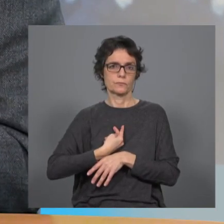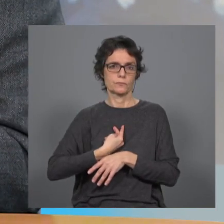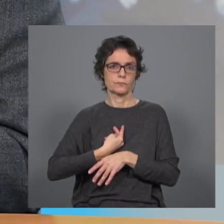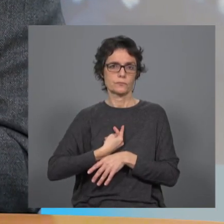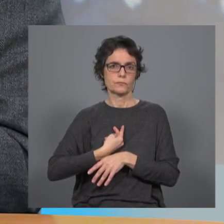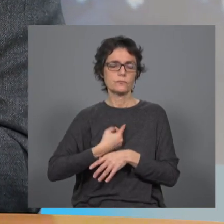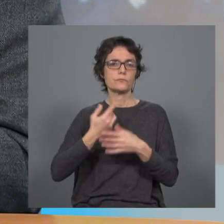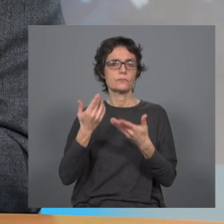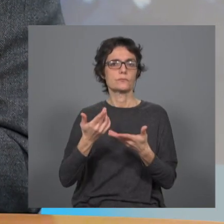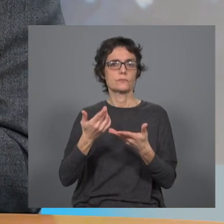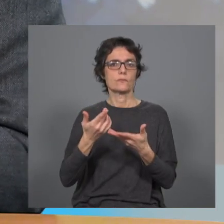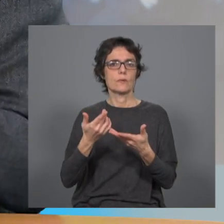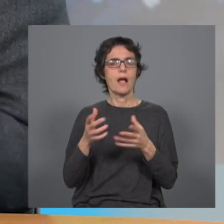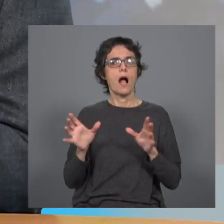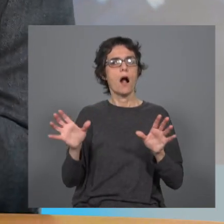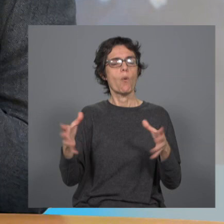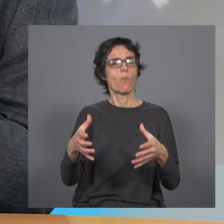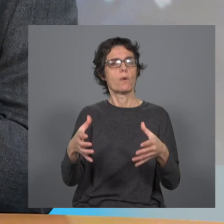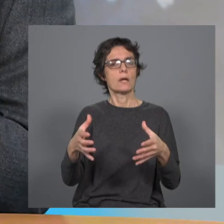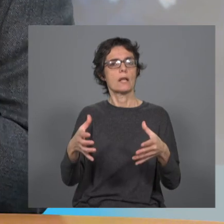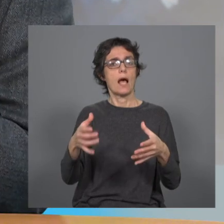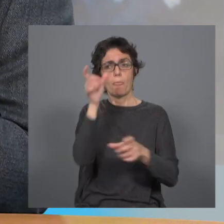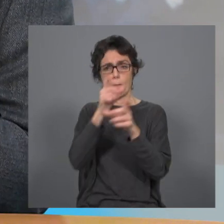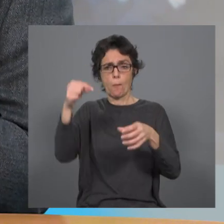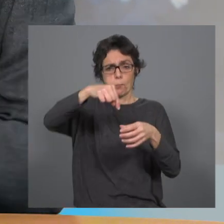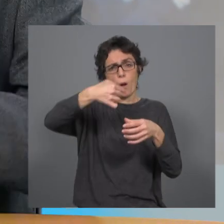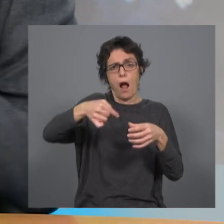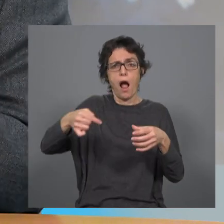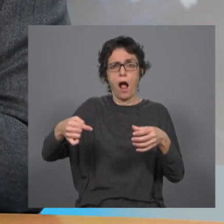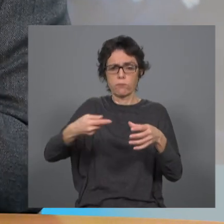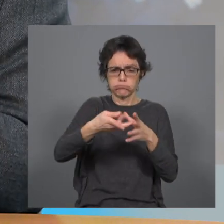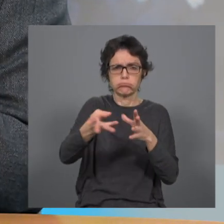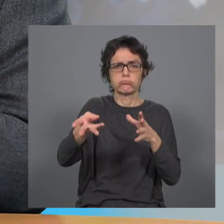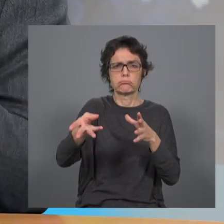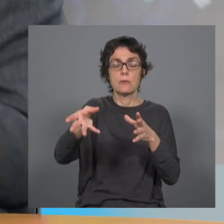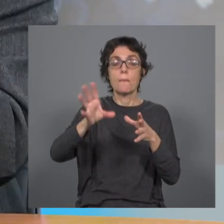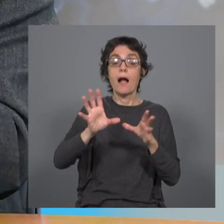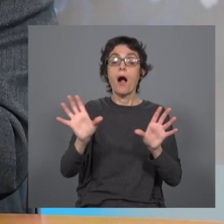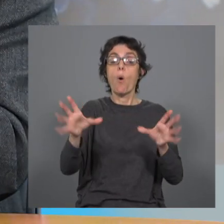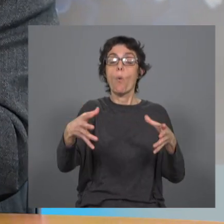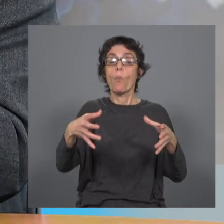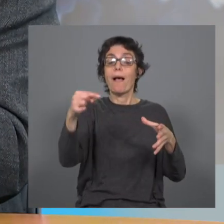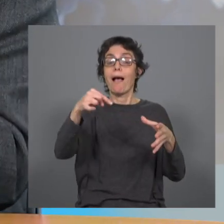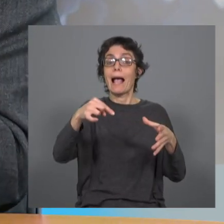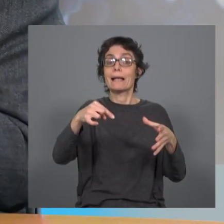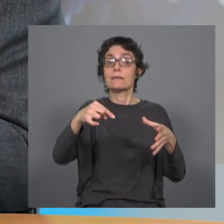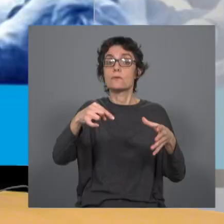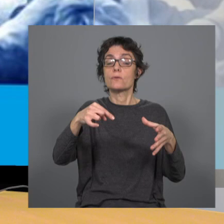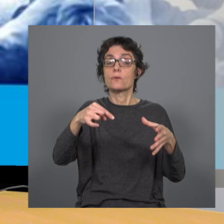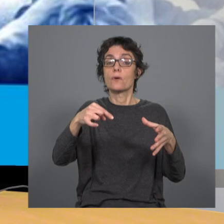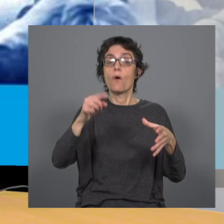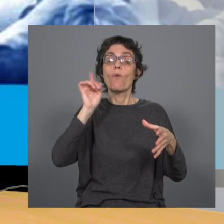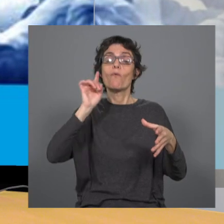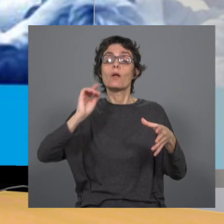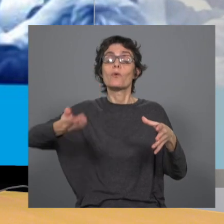dos seus membros. Não é? Ela inclui os seus membros, mas a conversão dessa comunidade é mais do que o somatório das conversões